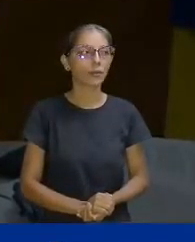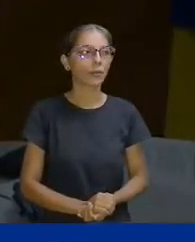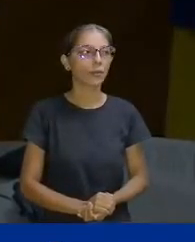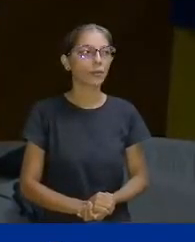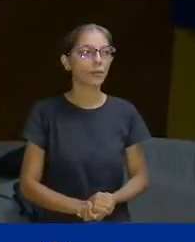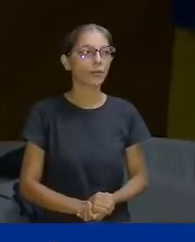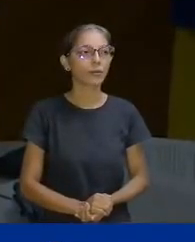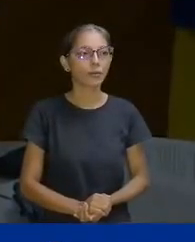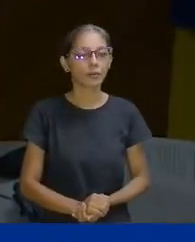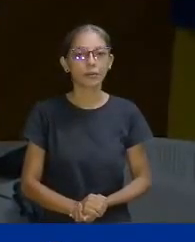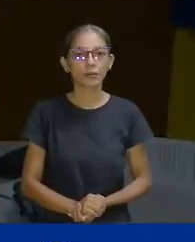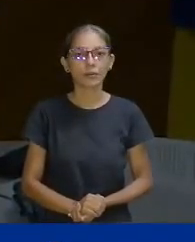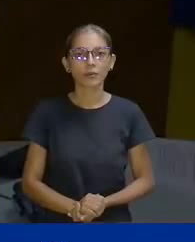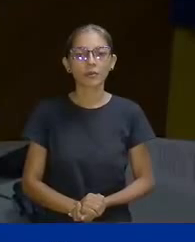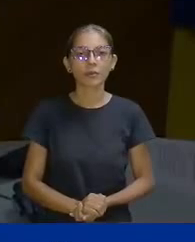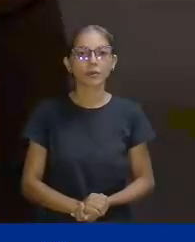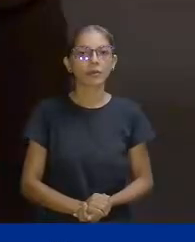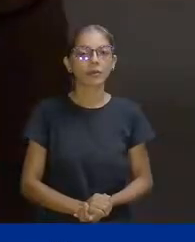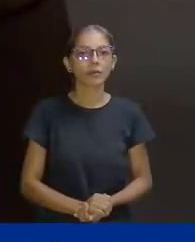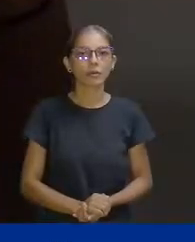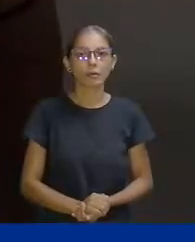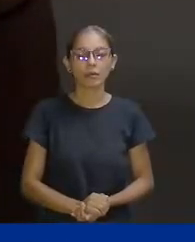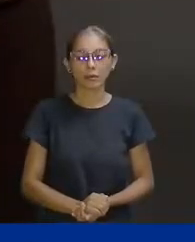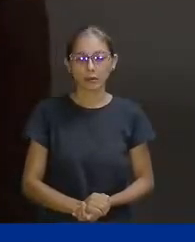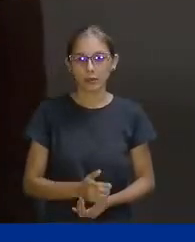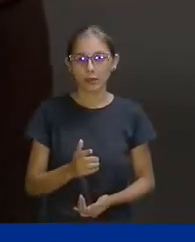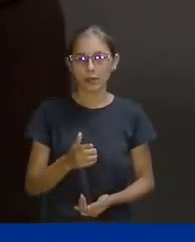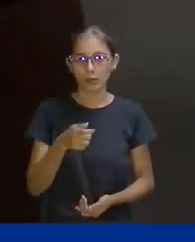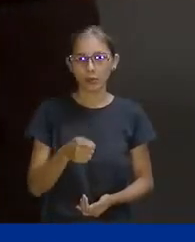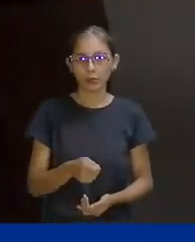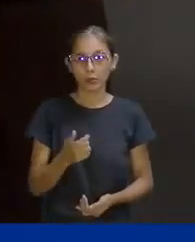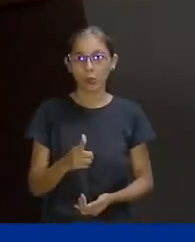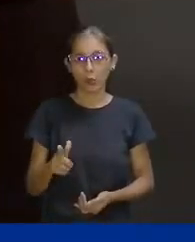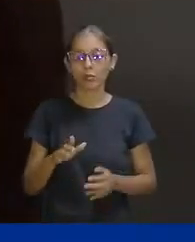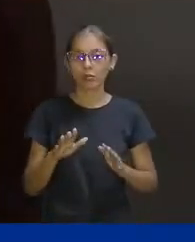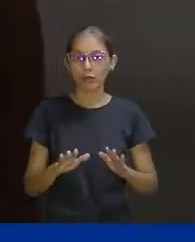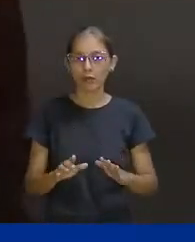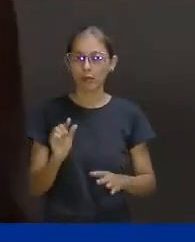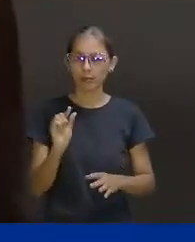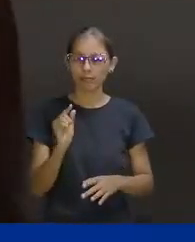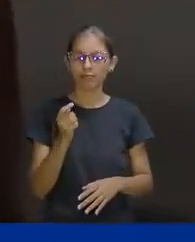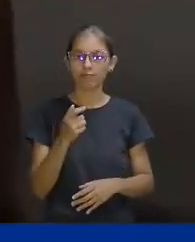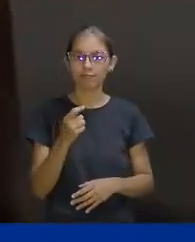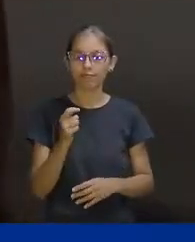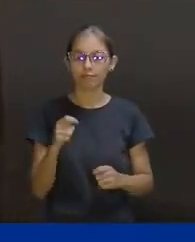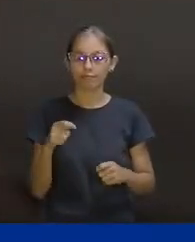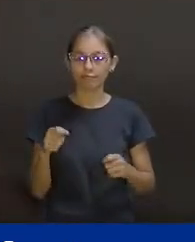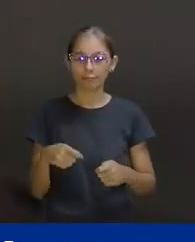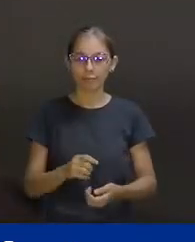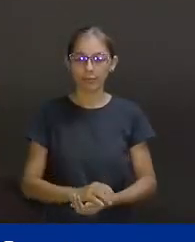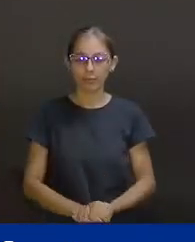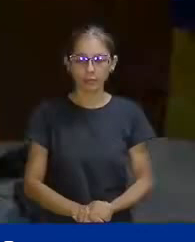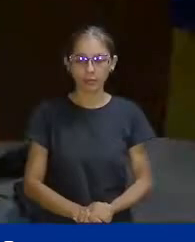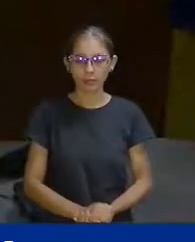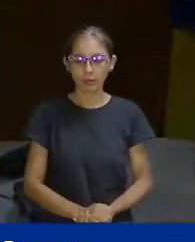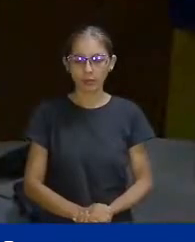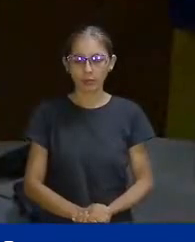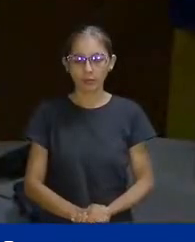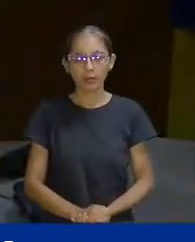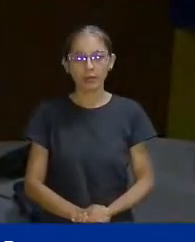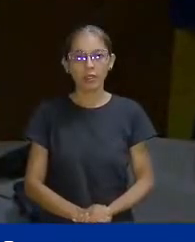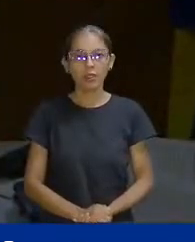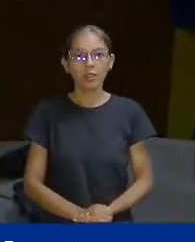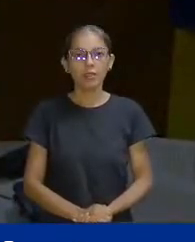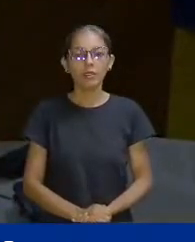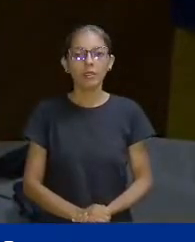também, presidente. Eu vou ficar mais um pouco, mas a hora que der para mim continuar aqui na internet, eu ficarei, tá, presidente? Tá